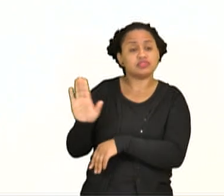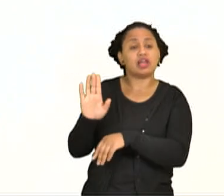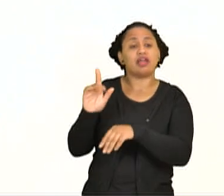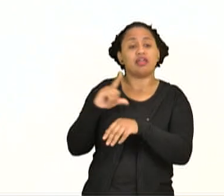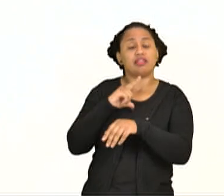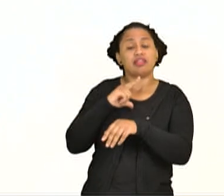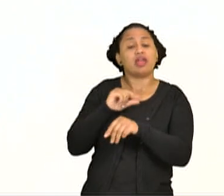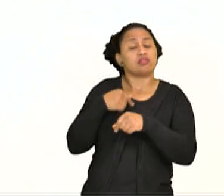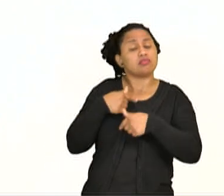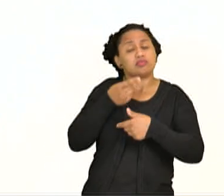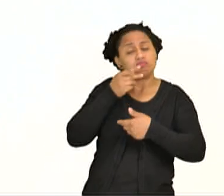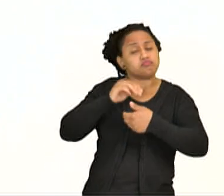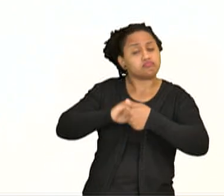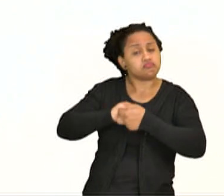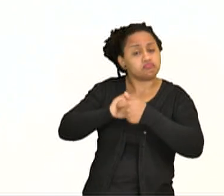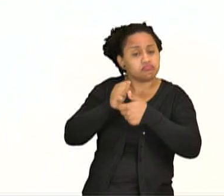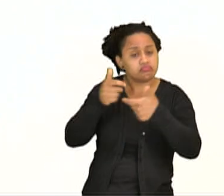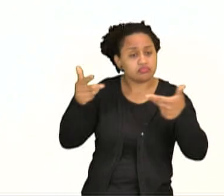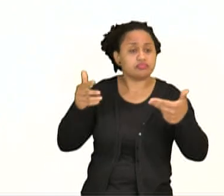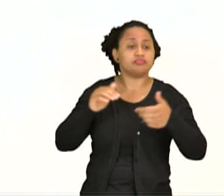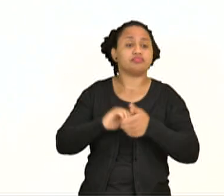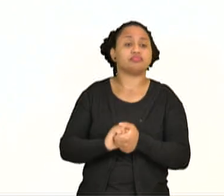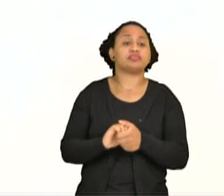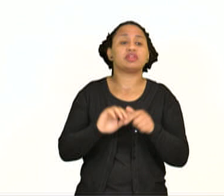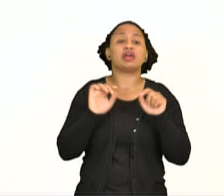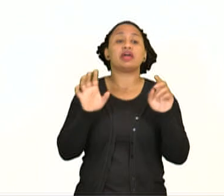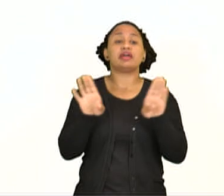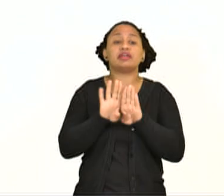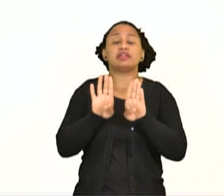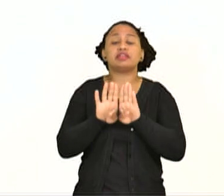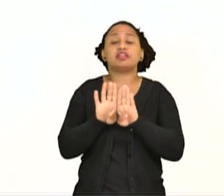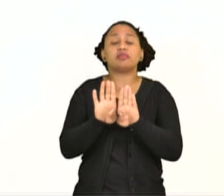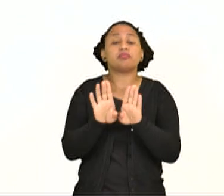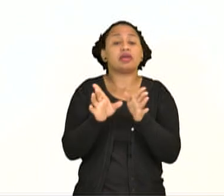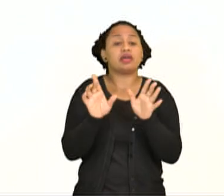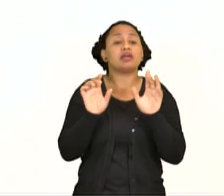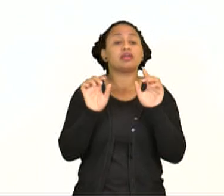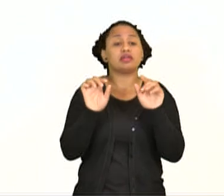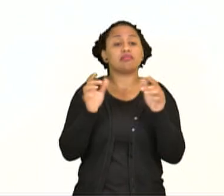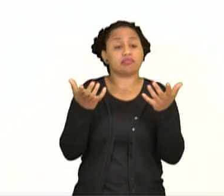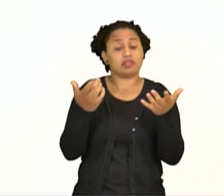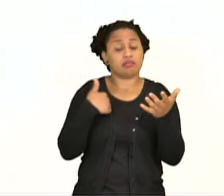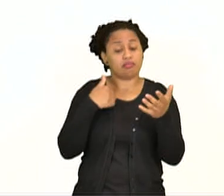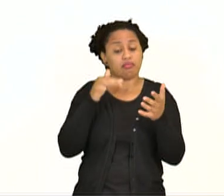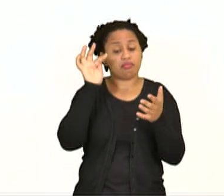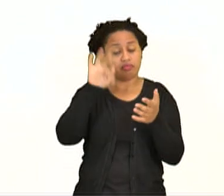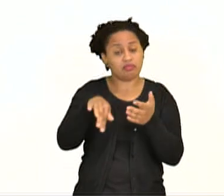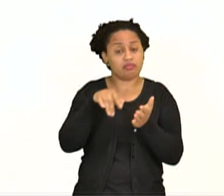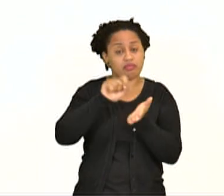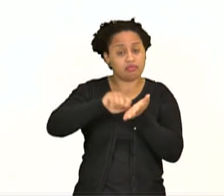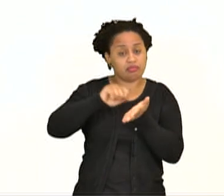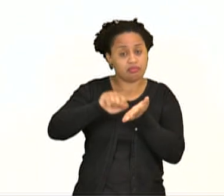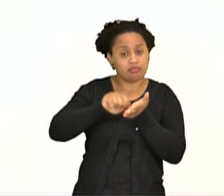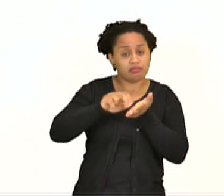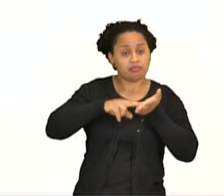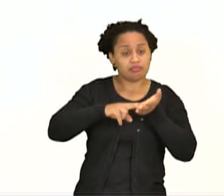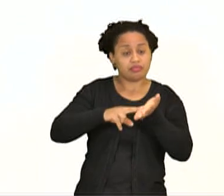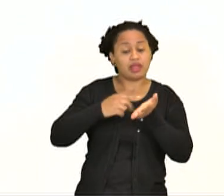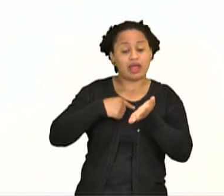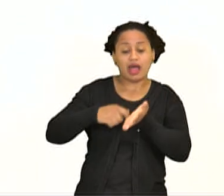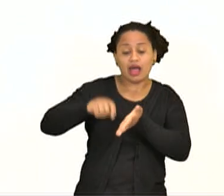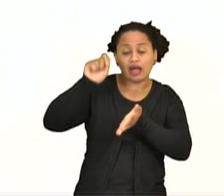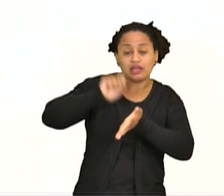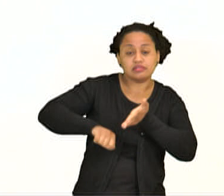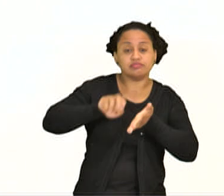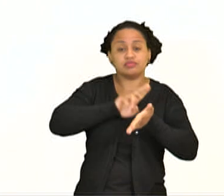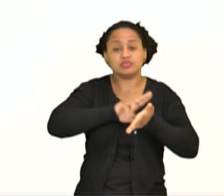do remetente e que para finalizar a carta, o remetente assina seu